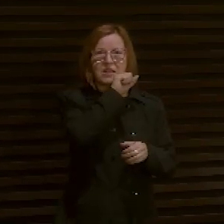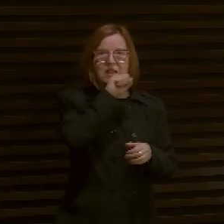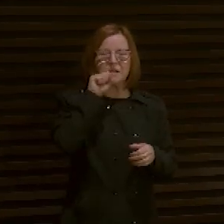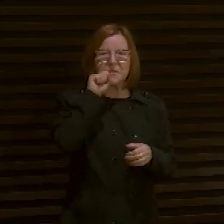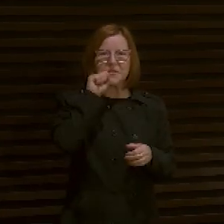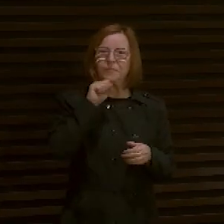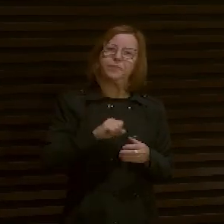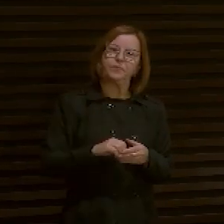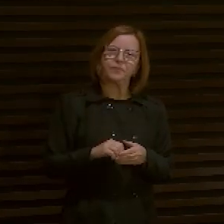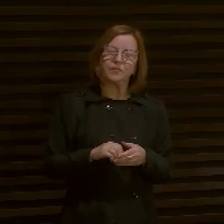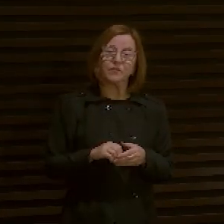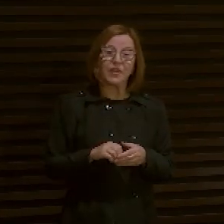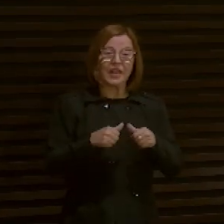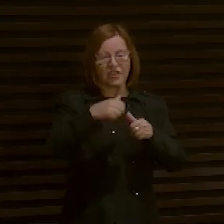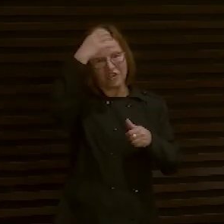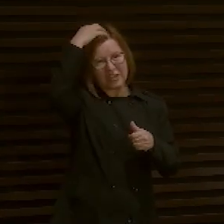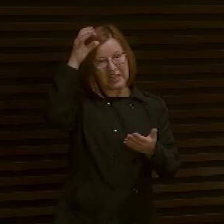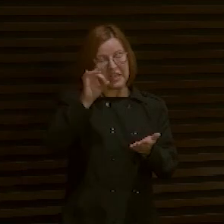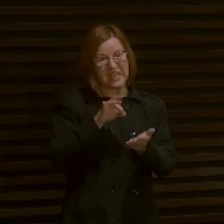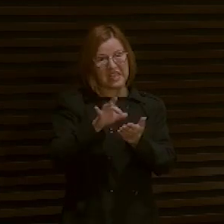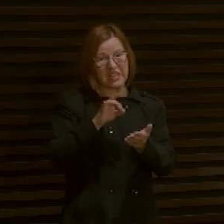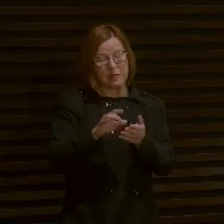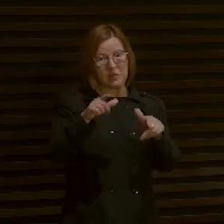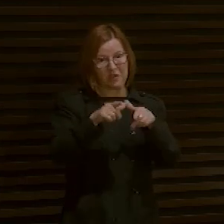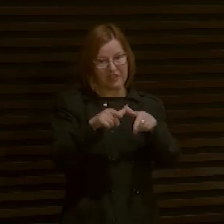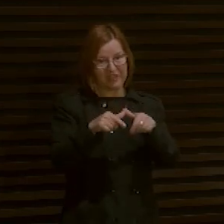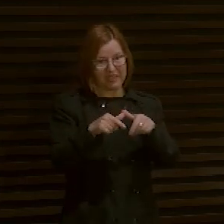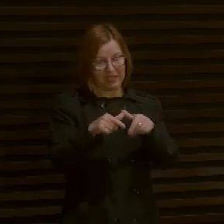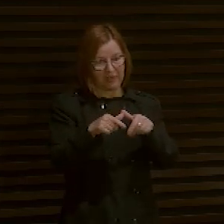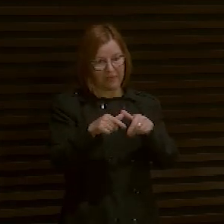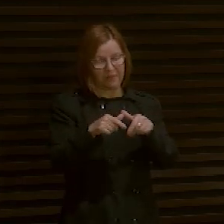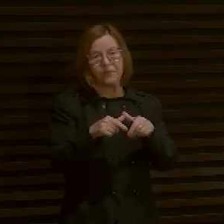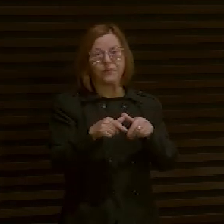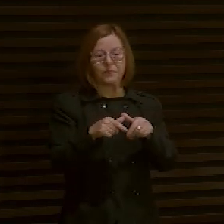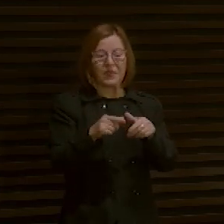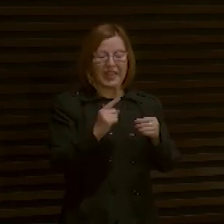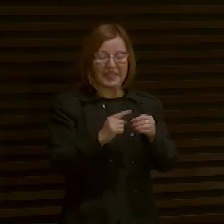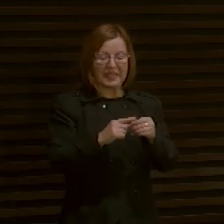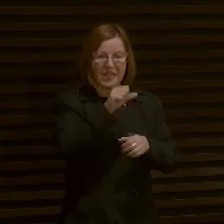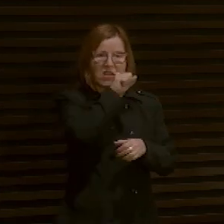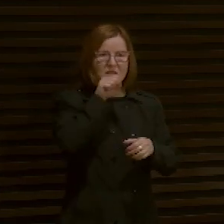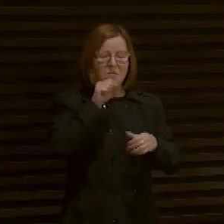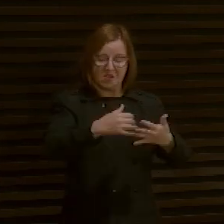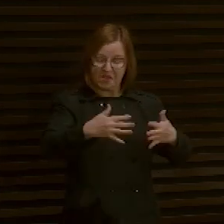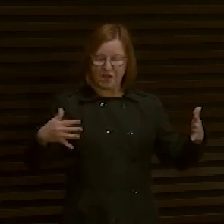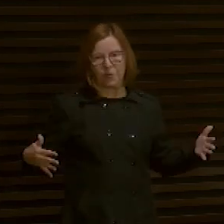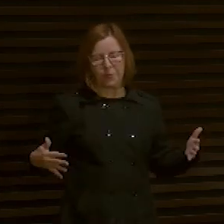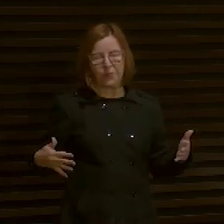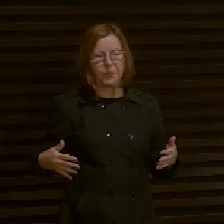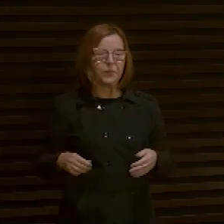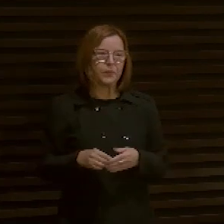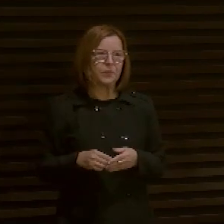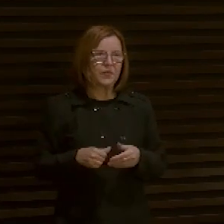Ben-Hadad, inimigo de Israel, ele vai e ele cerca a cidade de Samaria. Samaria, que